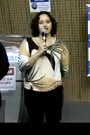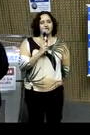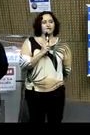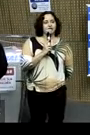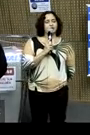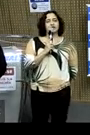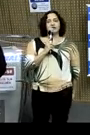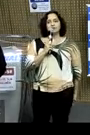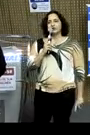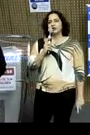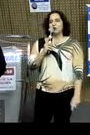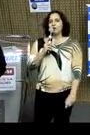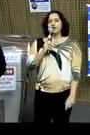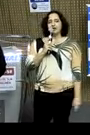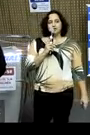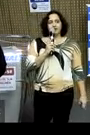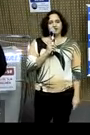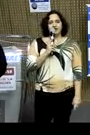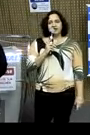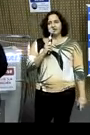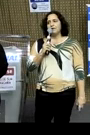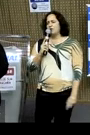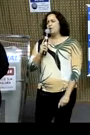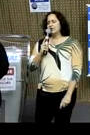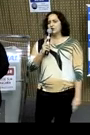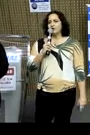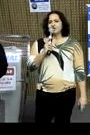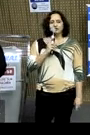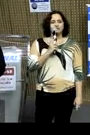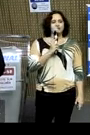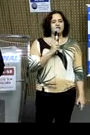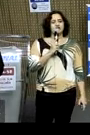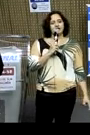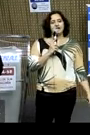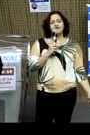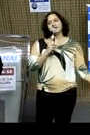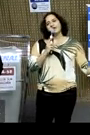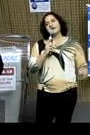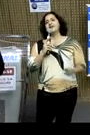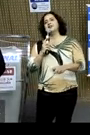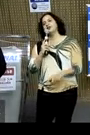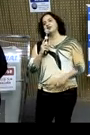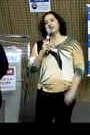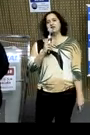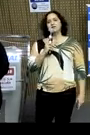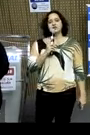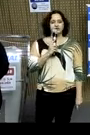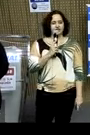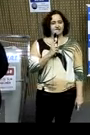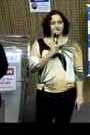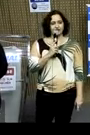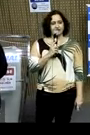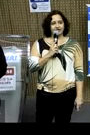vivemos, nós aprendemos como equipe e também como pessoas que nós tivemos que se reinventar a cada dia que chegávamos